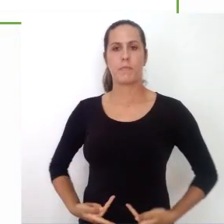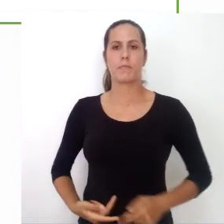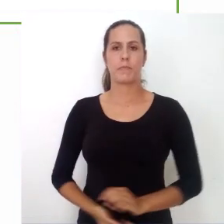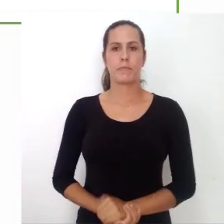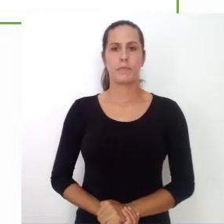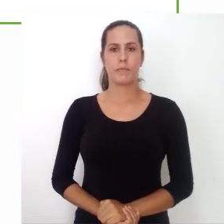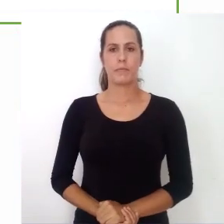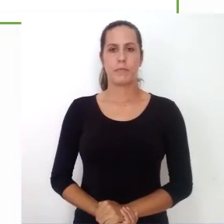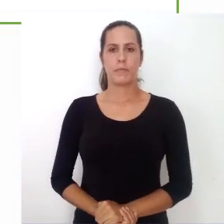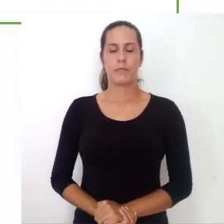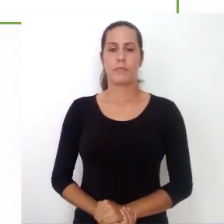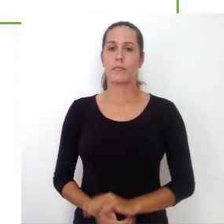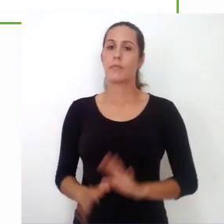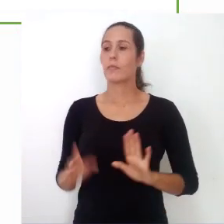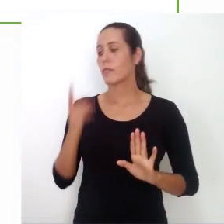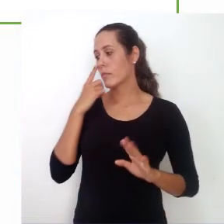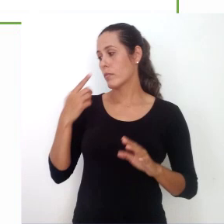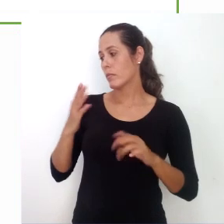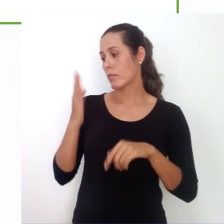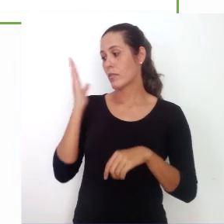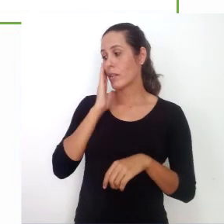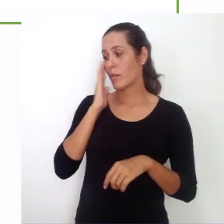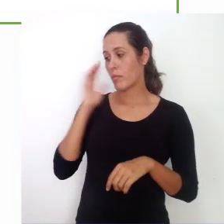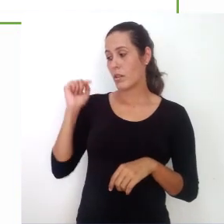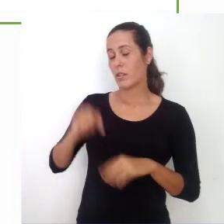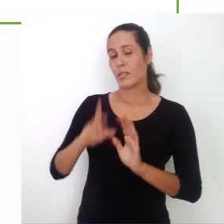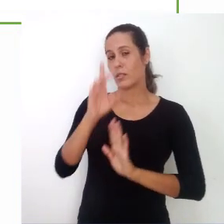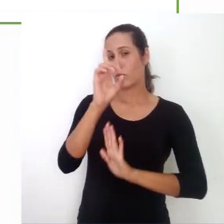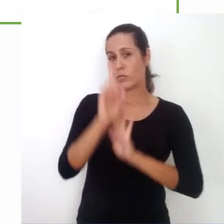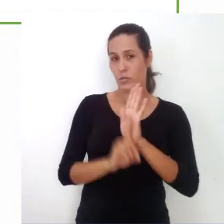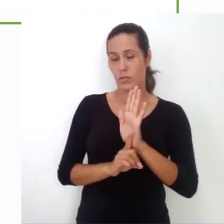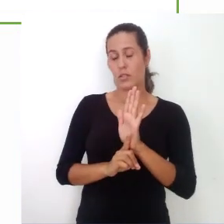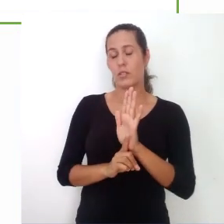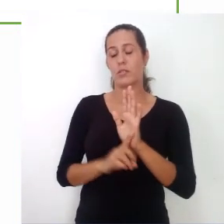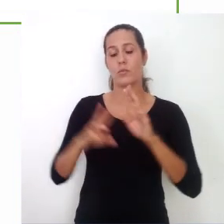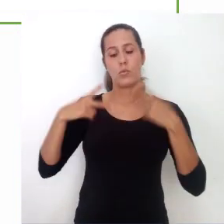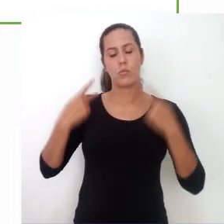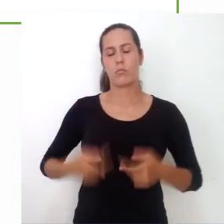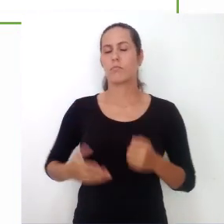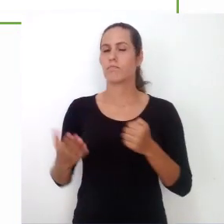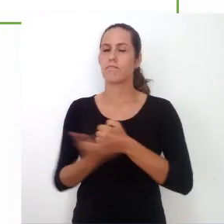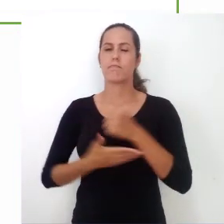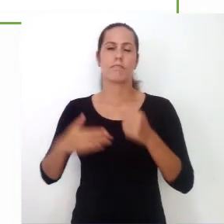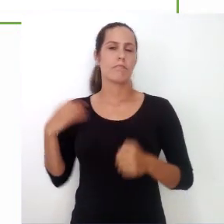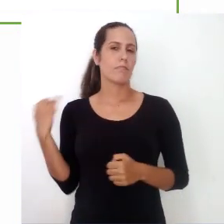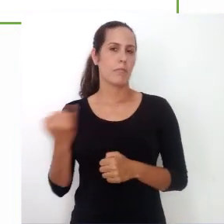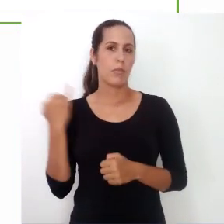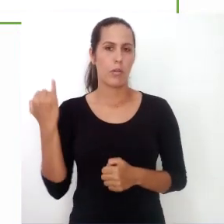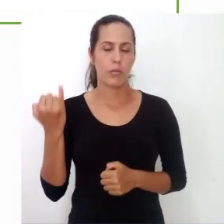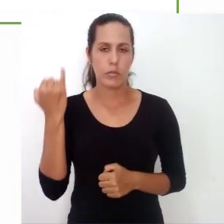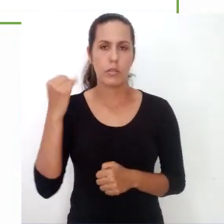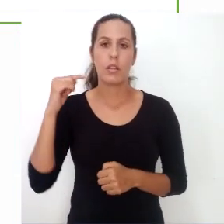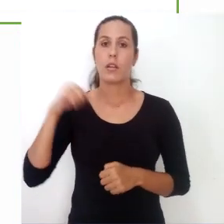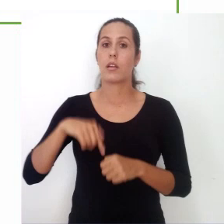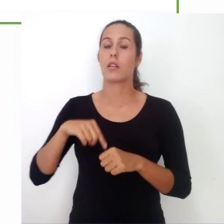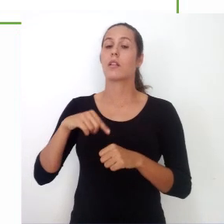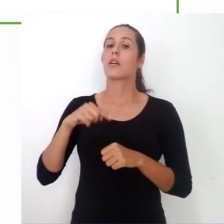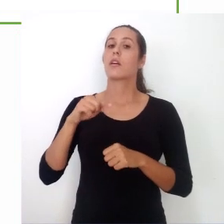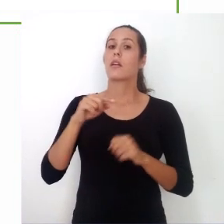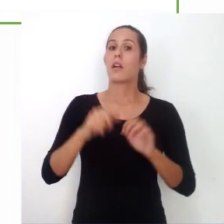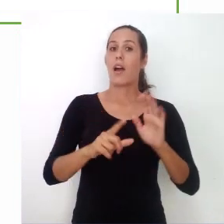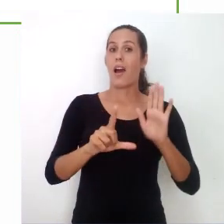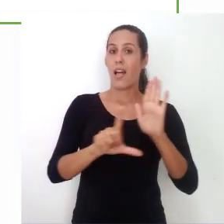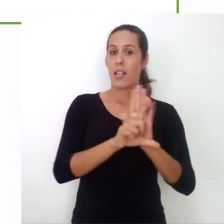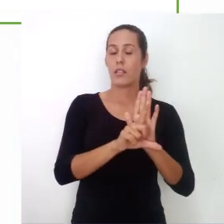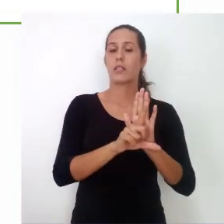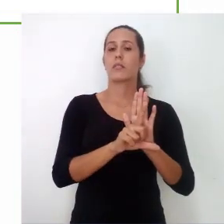Nós temos o seguinte, considerando ser essencial que os direitos humanos sejam protegidos pelo império da lei, olha